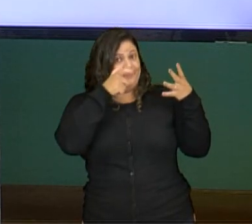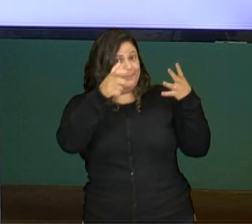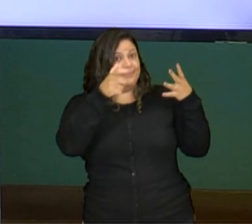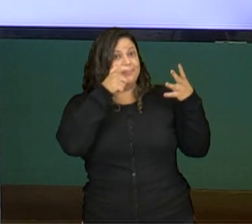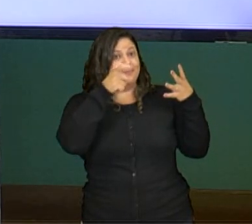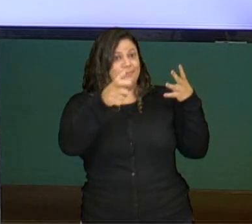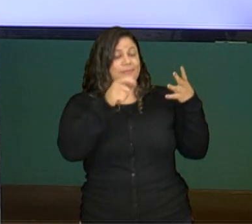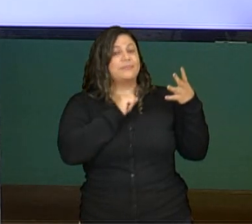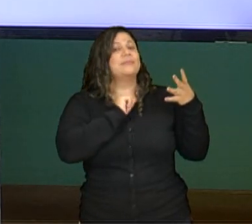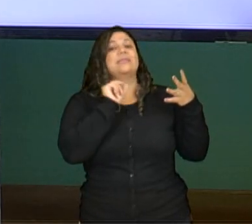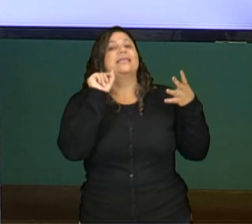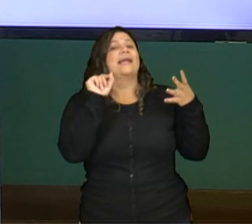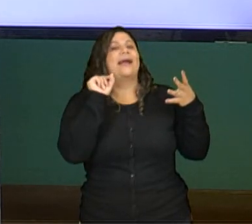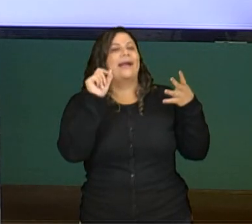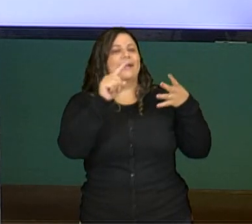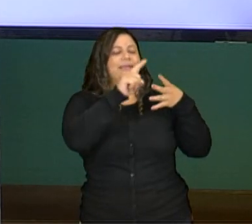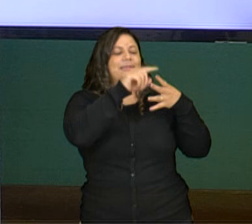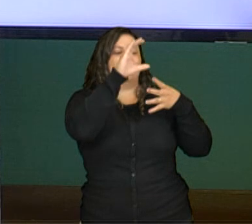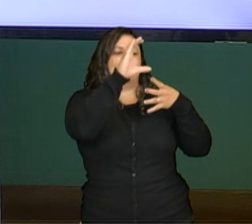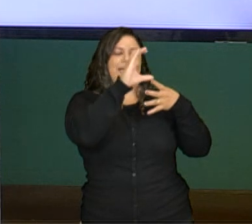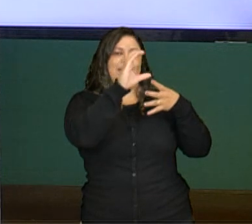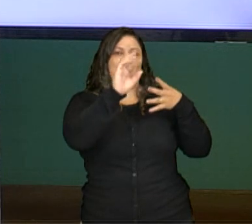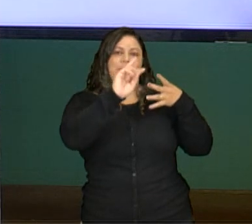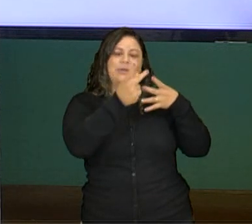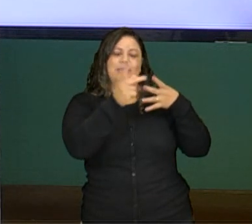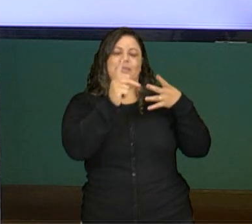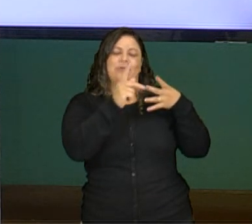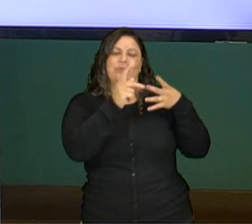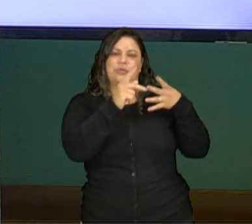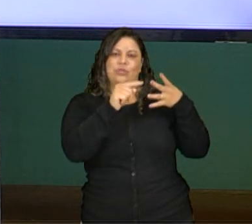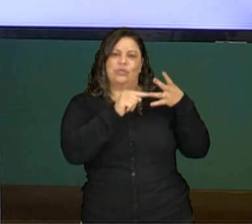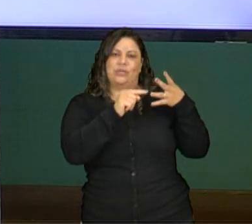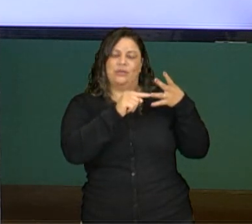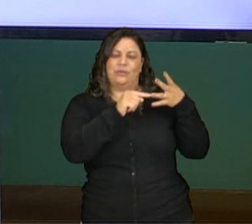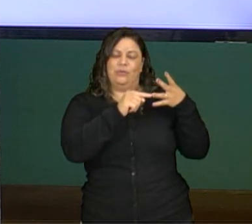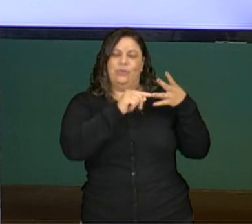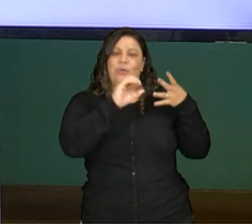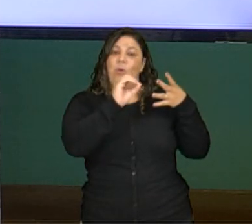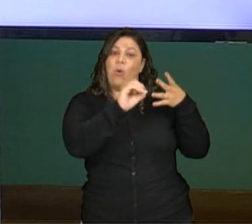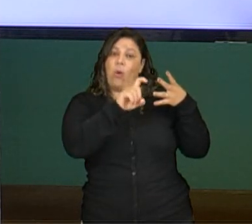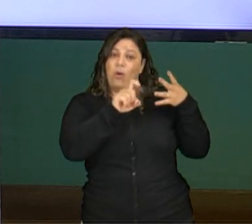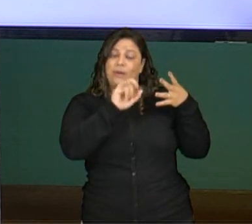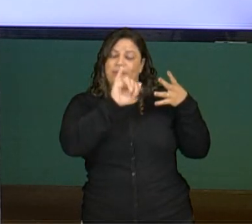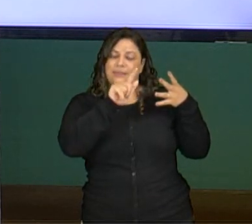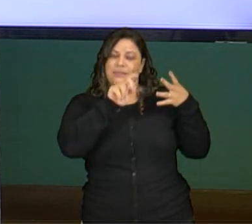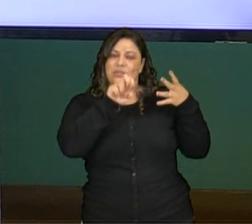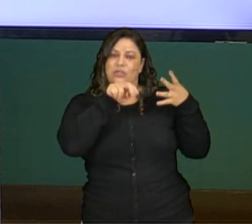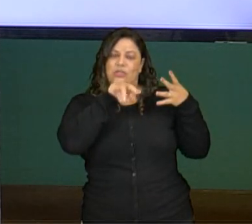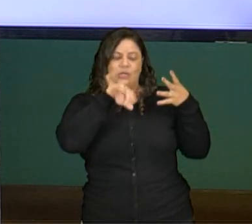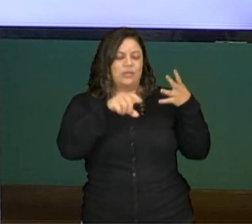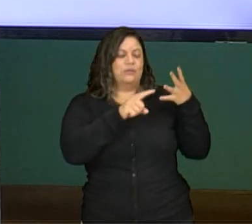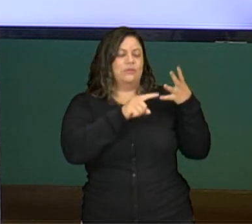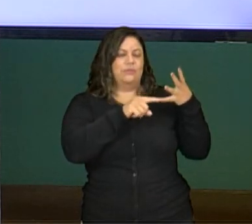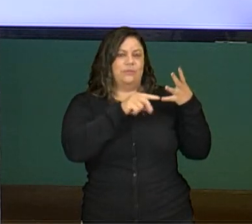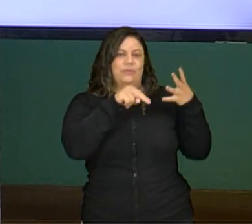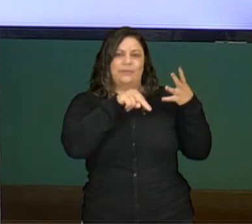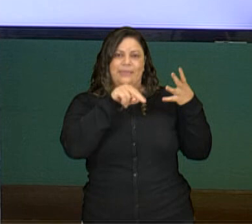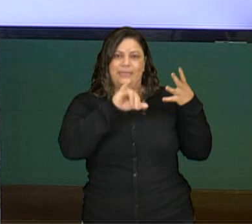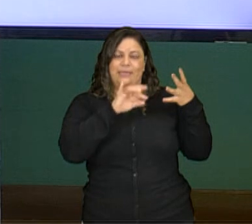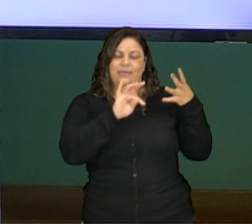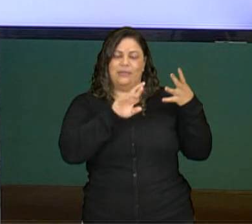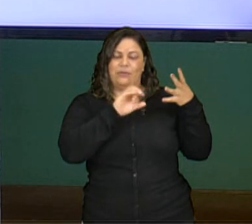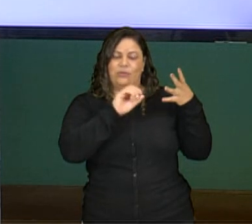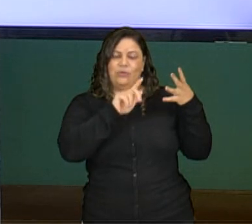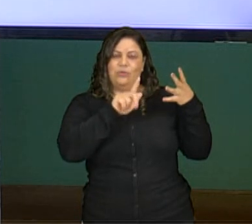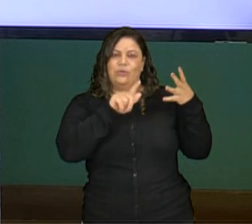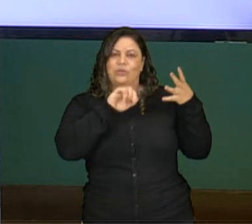interessantíssimos, que são carbono, hidrogênio, oxigênio, nitrogênio. Nós já vimos as possibilidades de ligações químicas